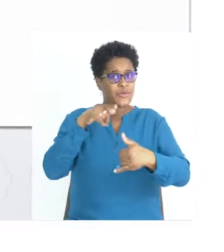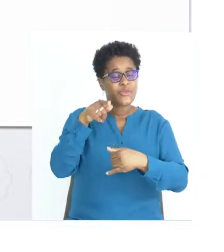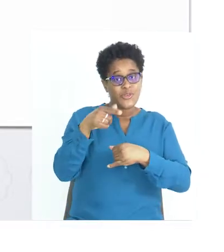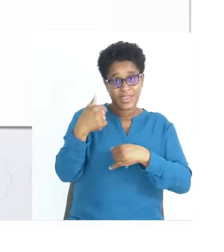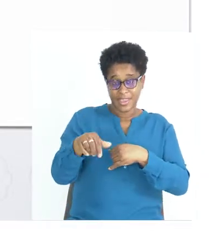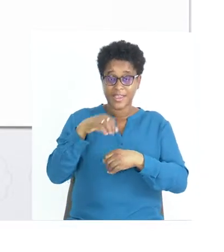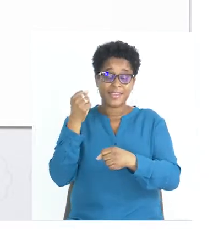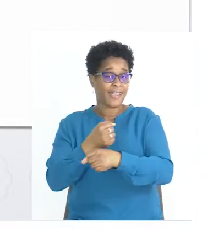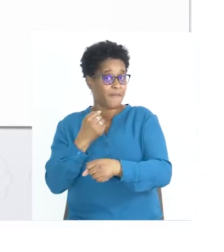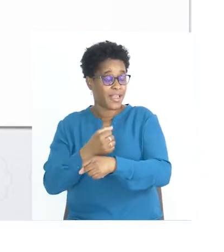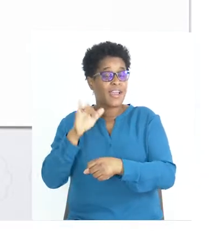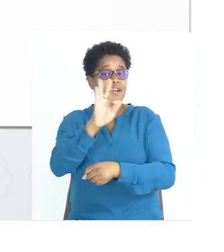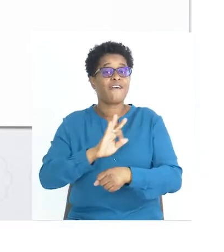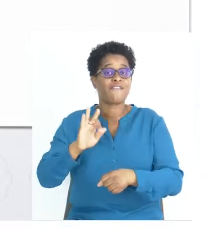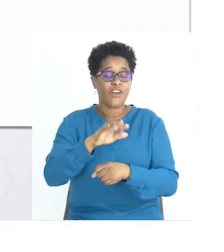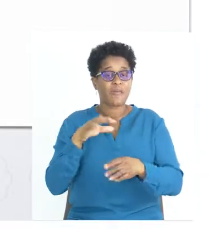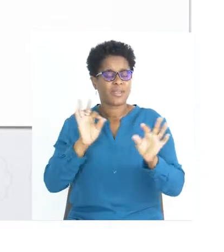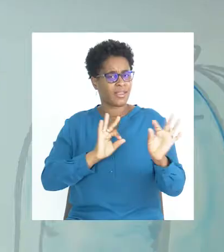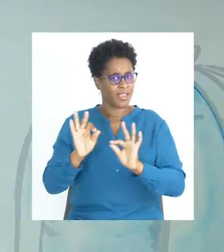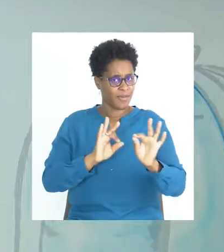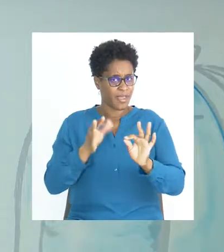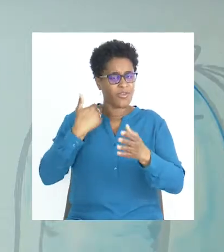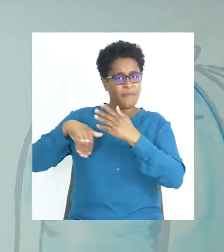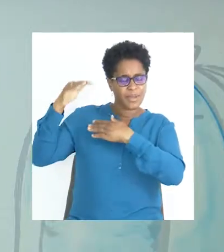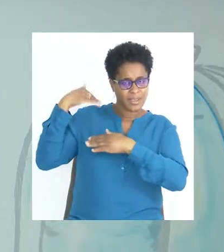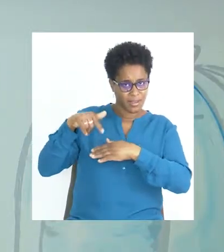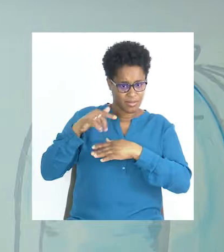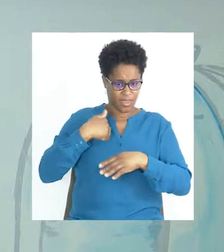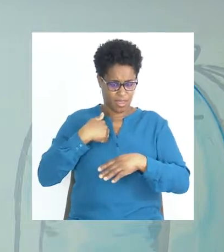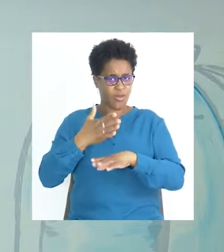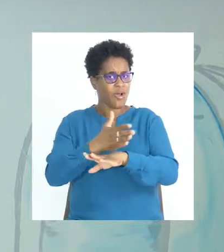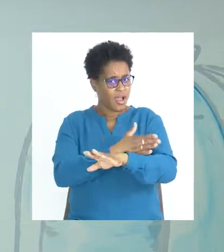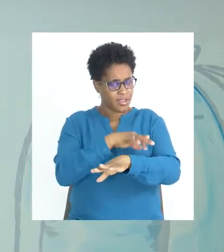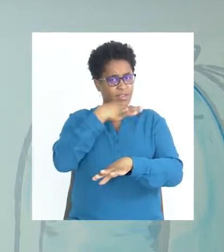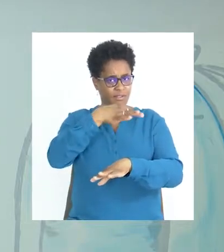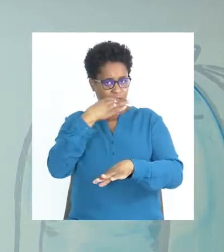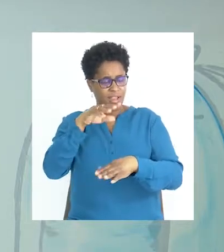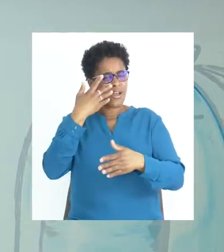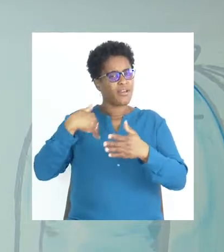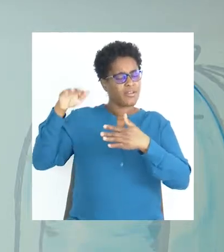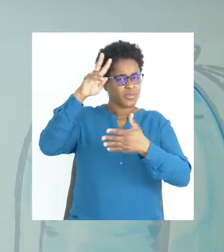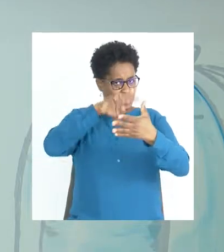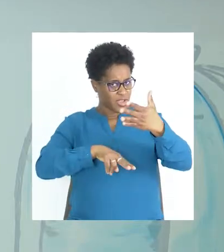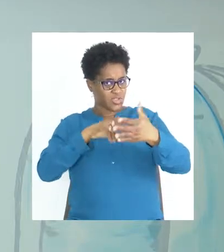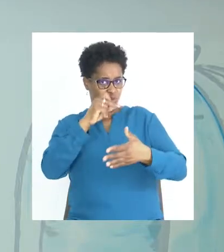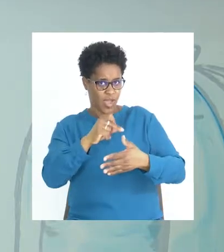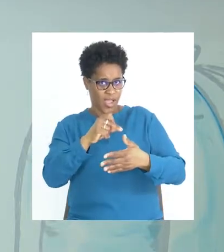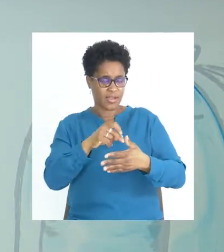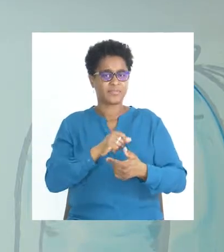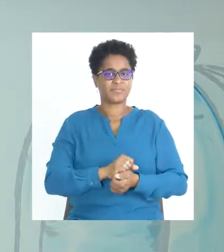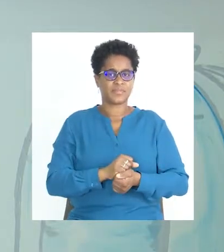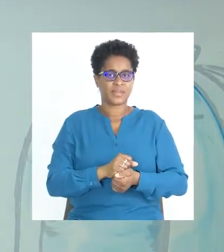formas de tratamento com passagens comprovantes. Eu já tinha referido lá, minutos atrás, ao texto A, há lá uma